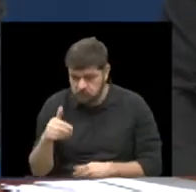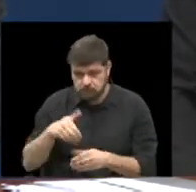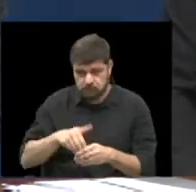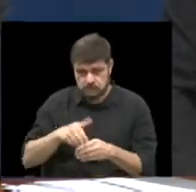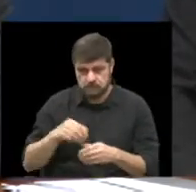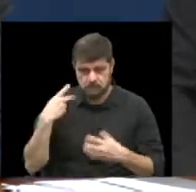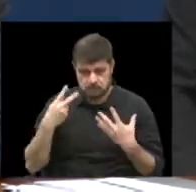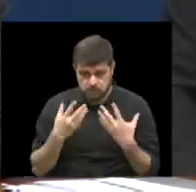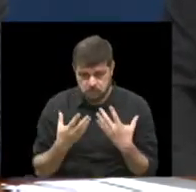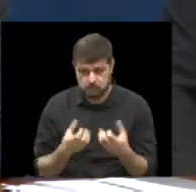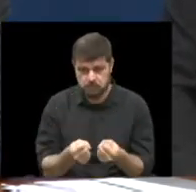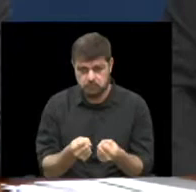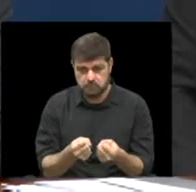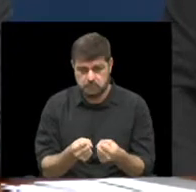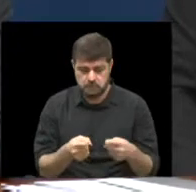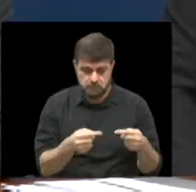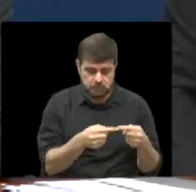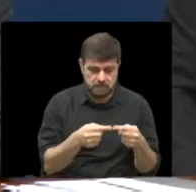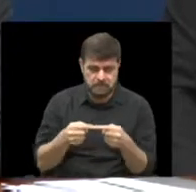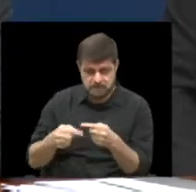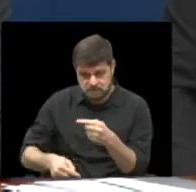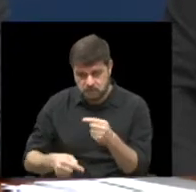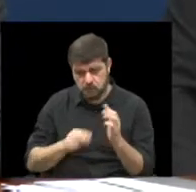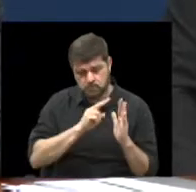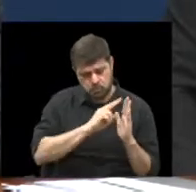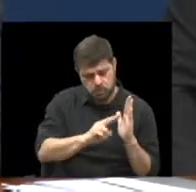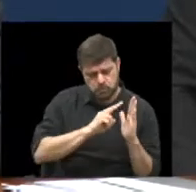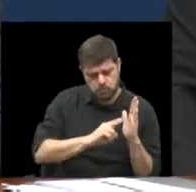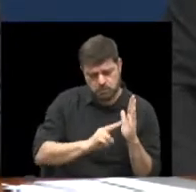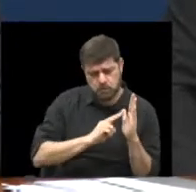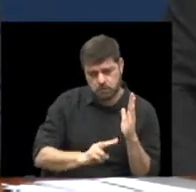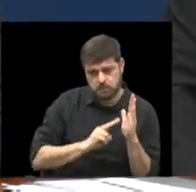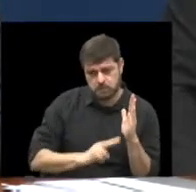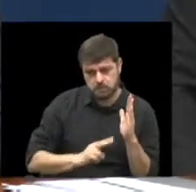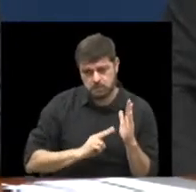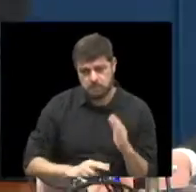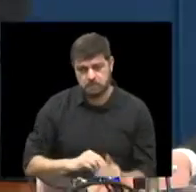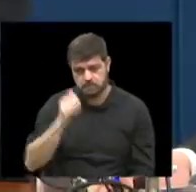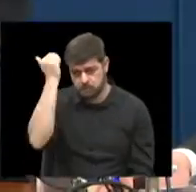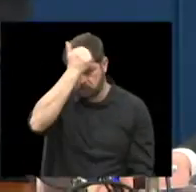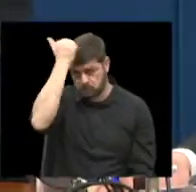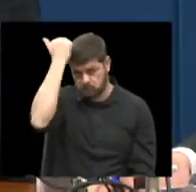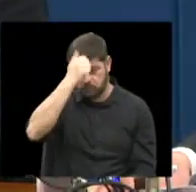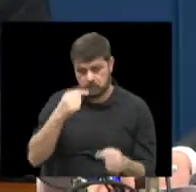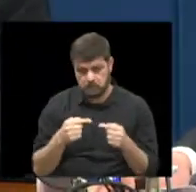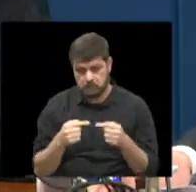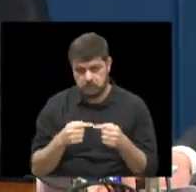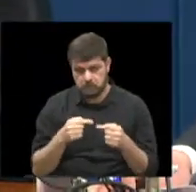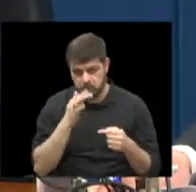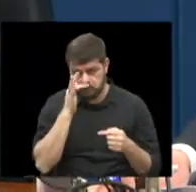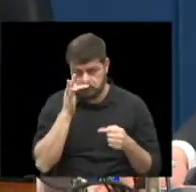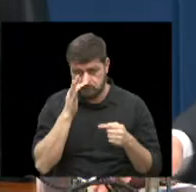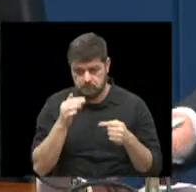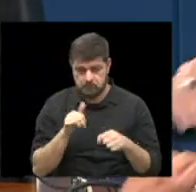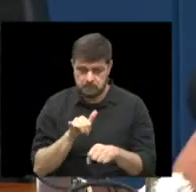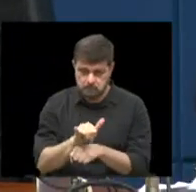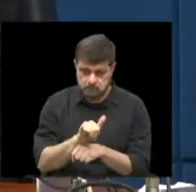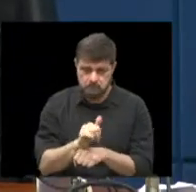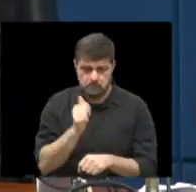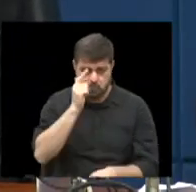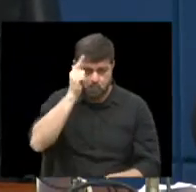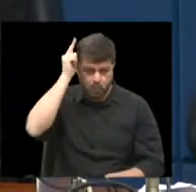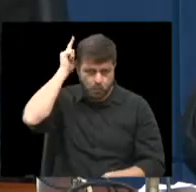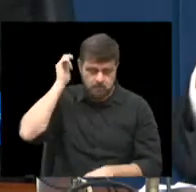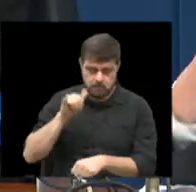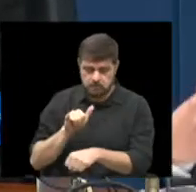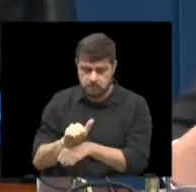Vereadores favoráveis dirão sim, contrários dirão não. Chamada de votação. Ailton da Farmácia, sim. Flores, ausente. Aurélio